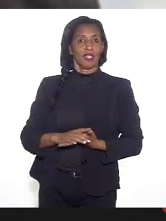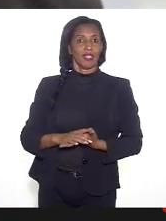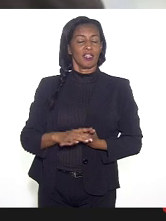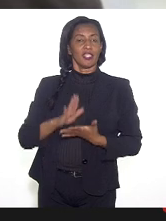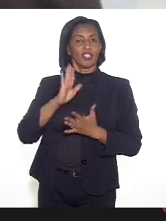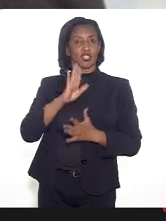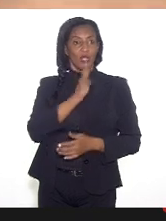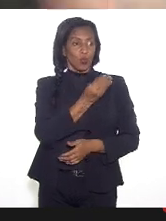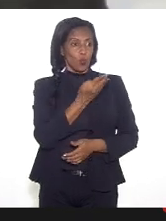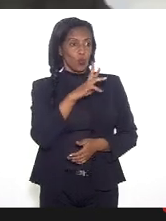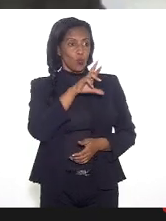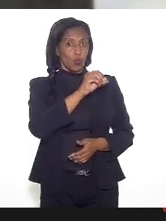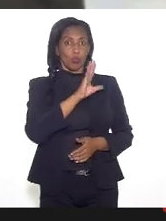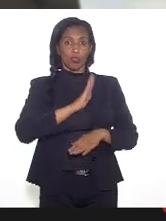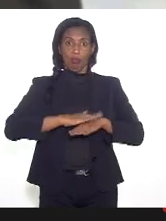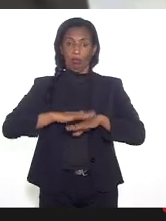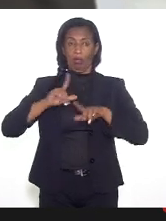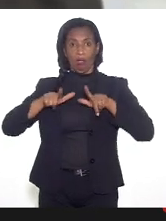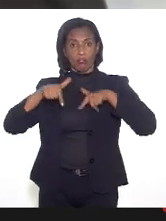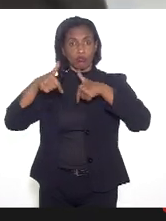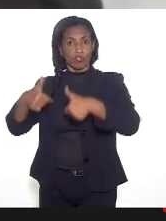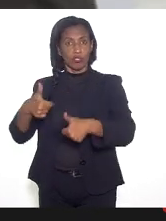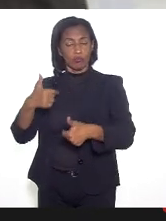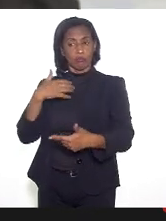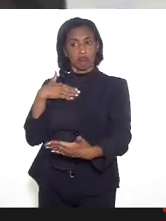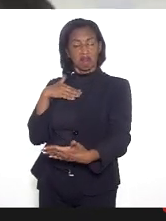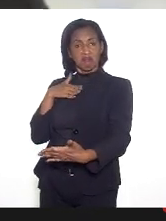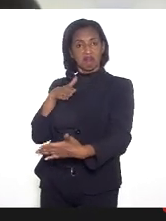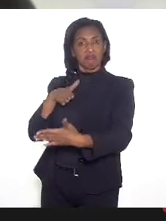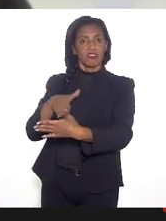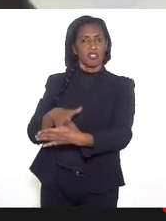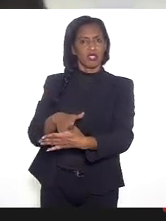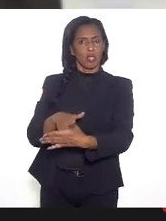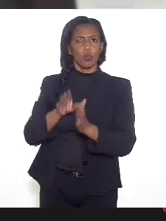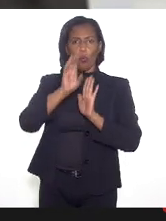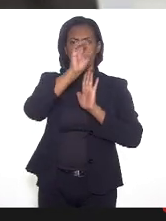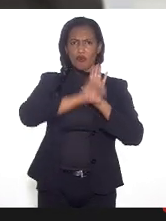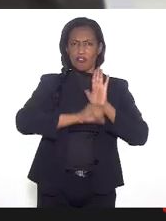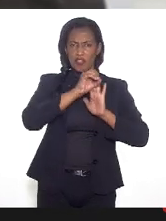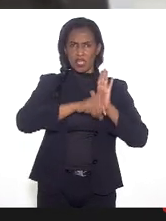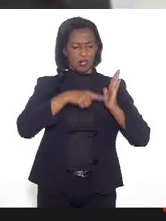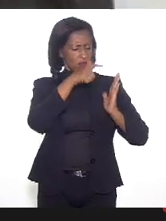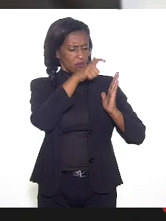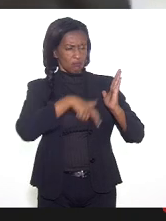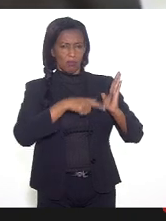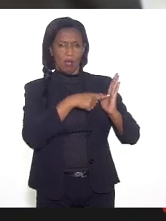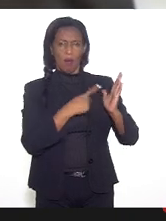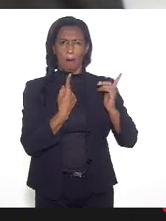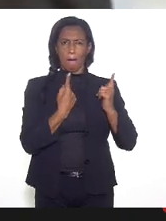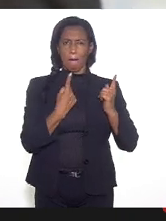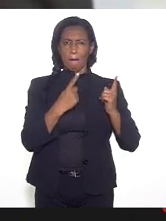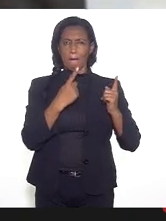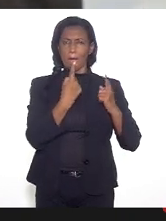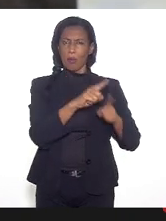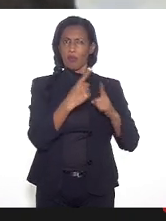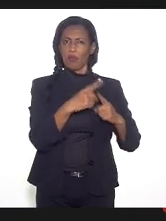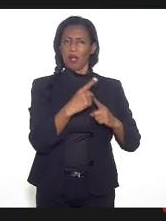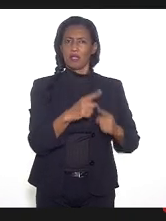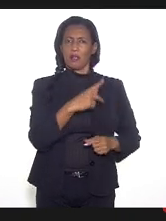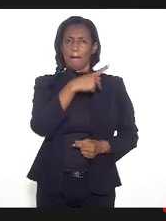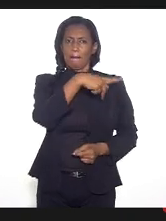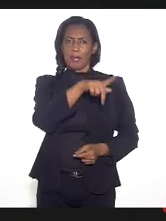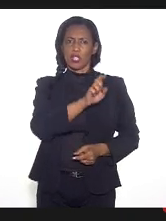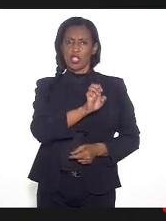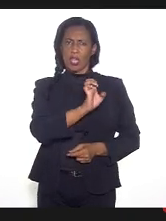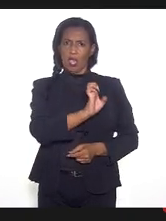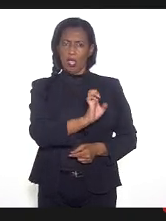e também já está atuando nesse sentido, um ofício que saiu aqui do meu gabinete nesse sentido, uma provocação à PGE, já se